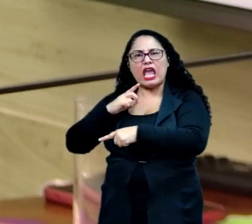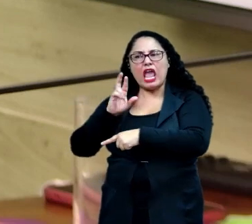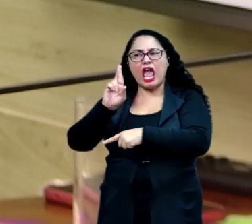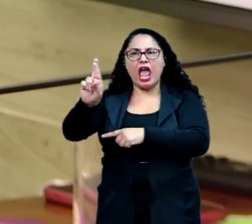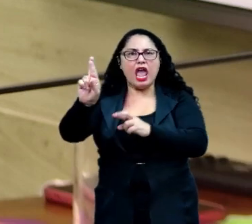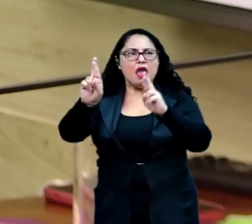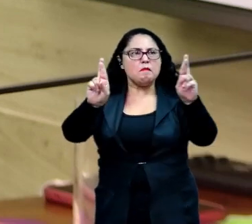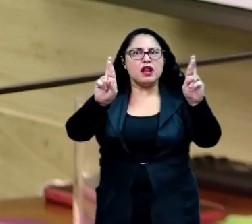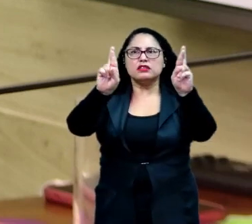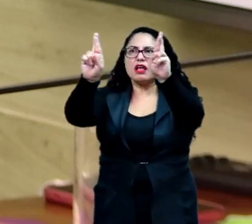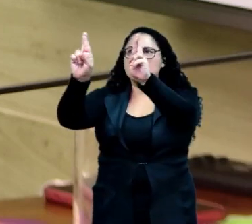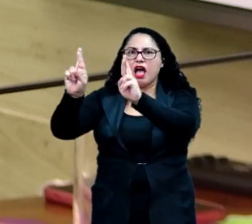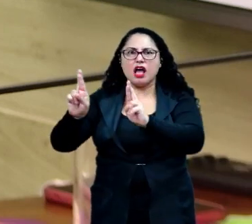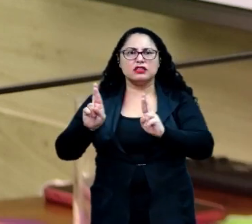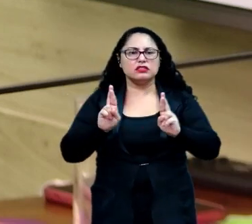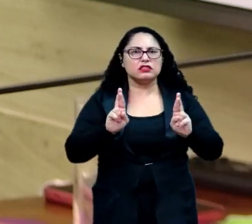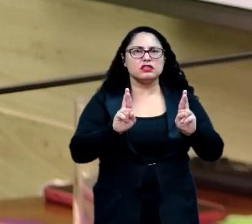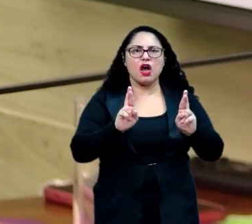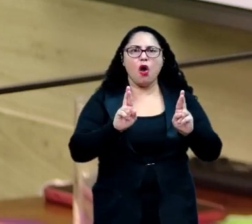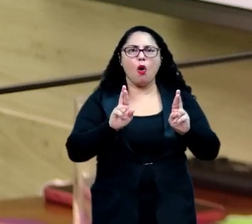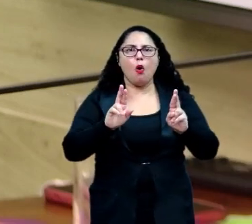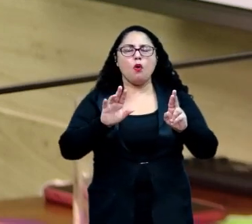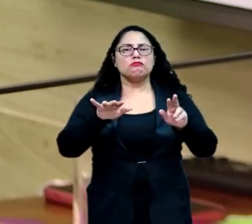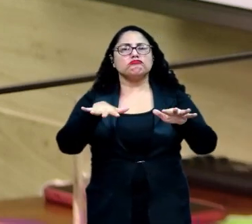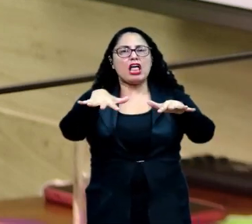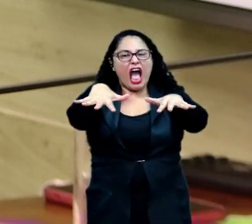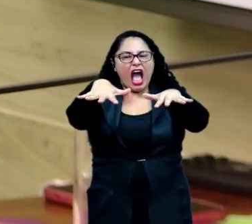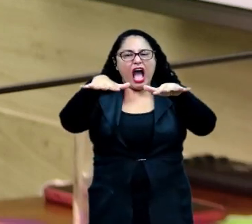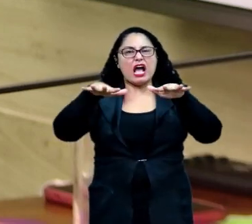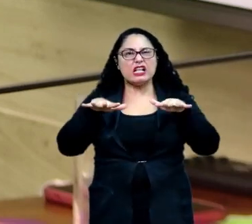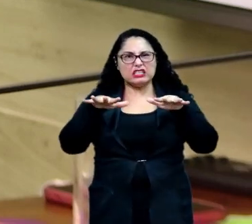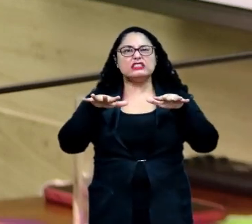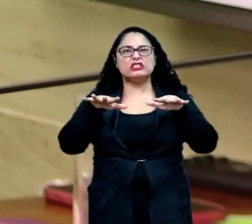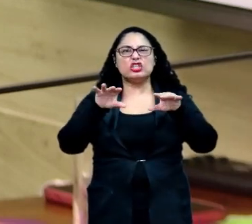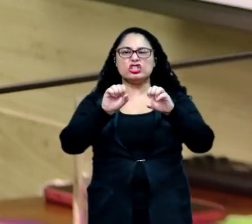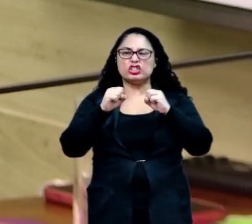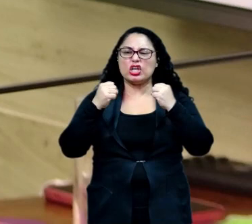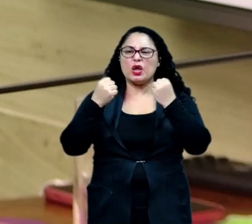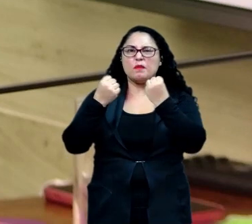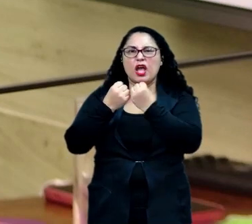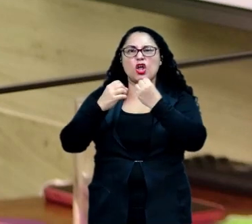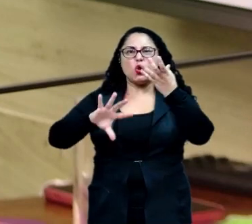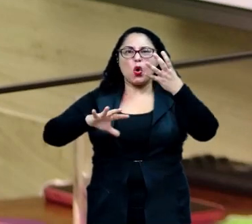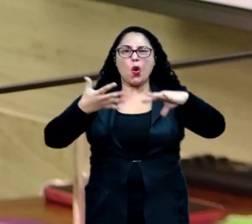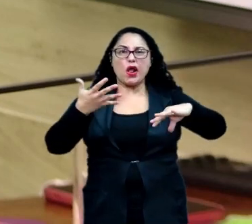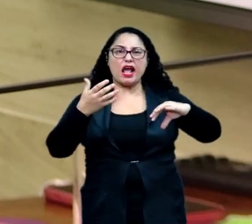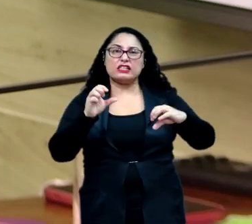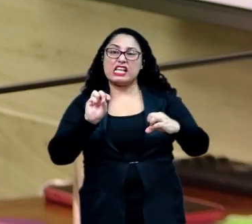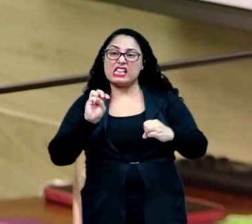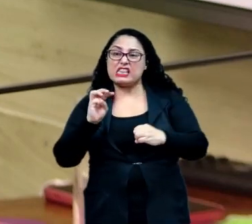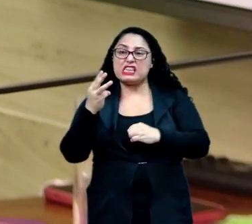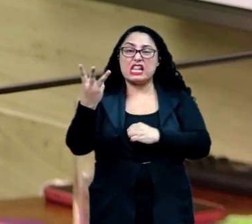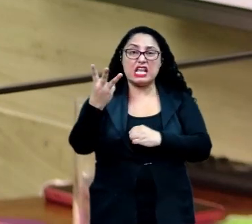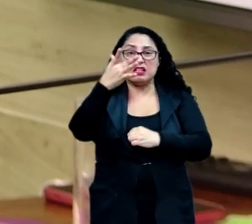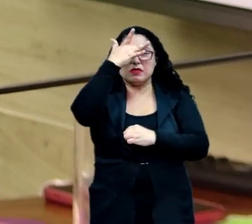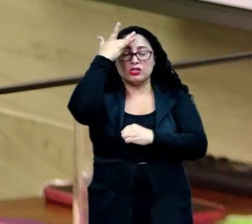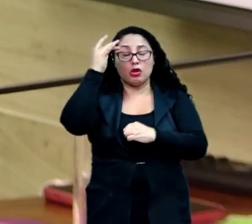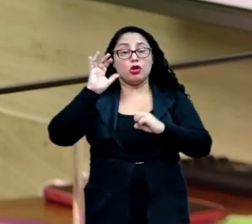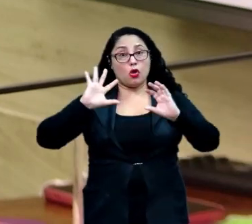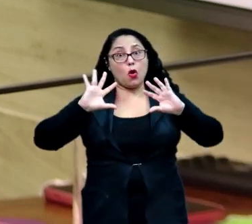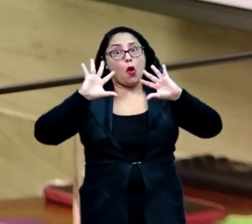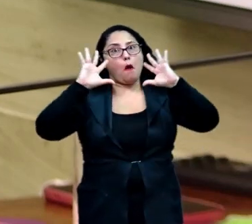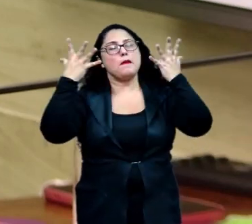representação nas assembleias estaduais, e no Congresso nós temos apenas 3. A gente